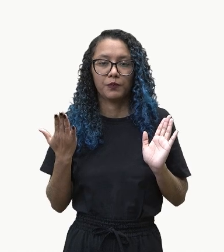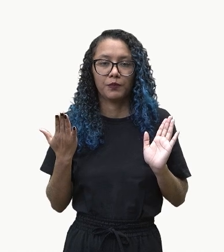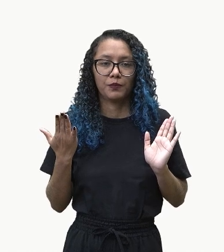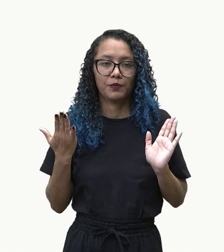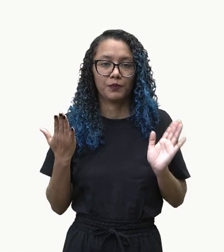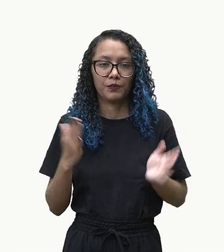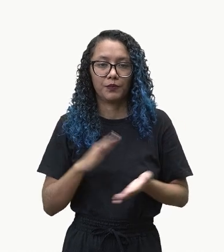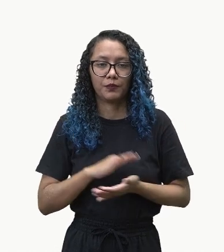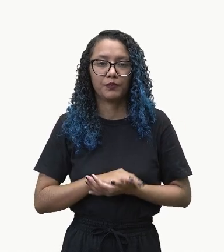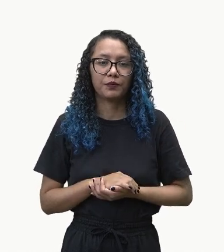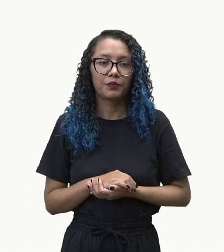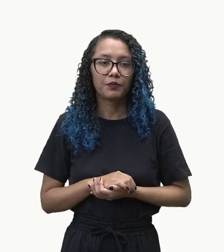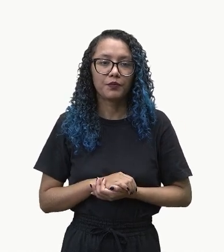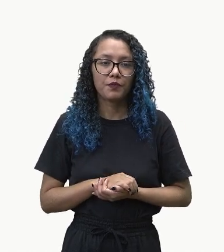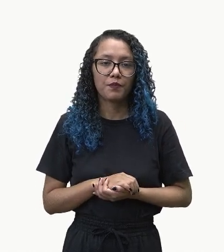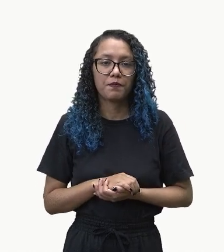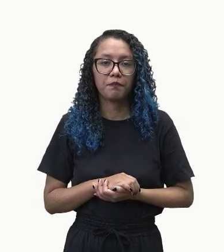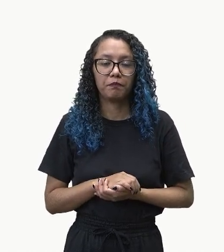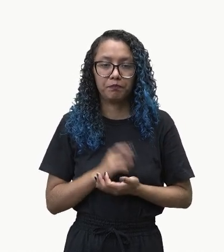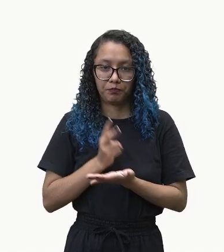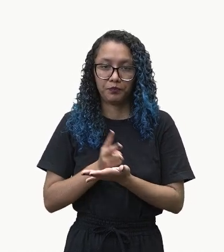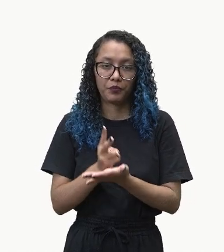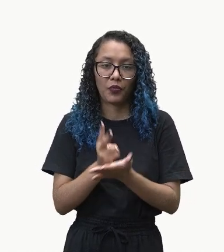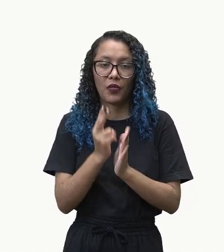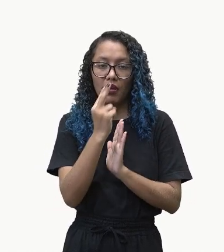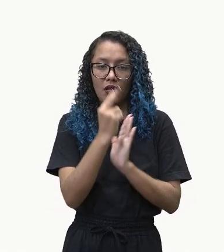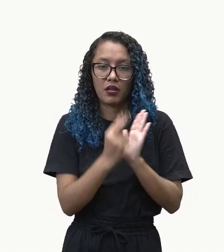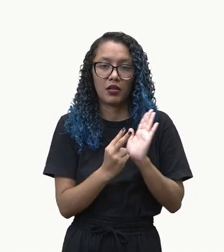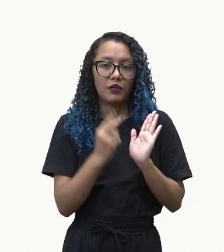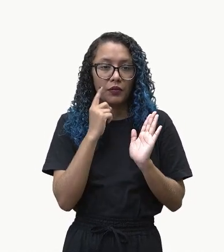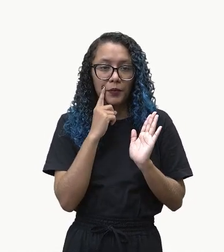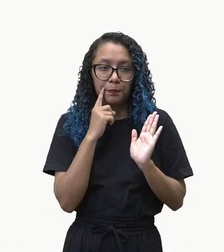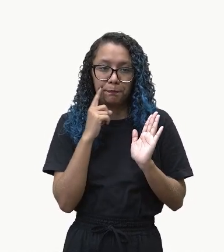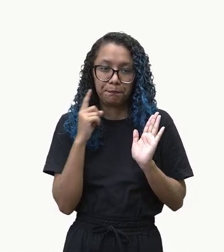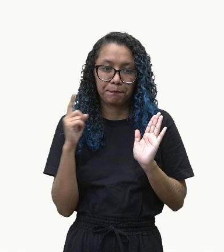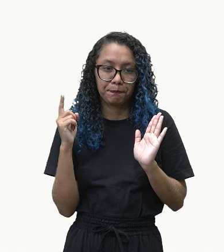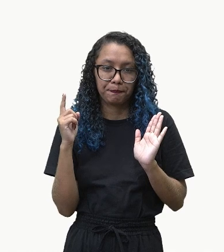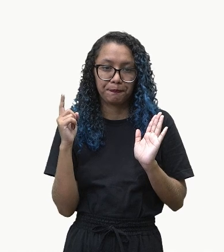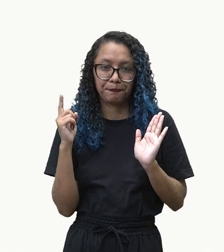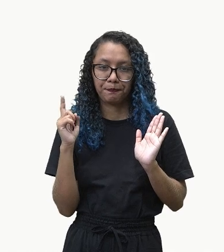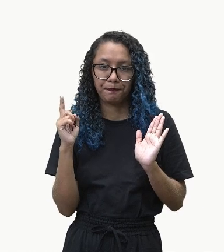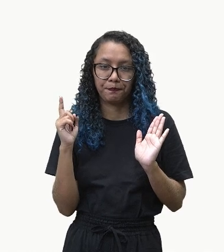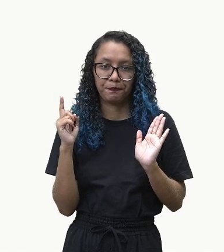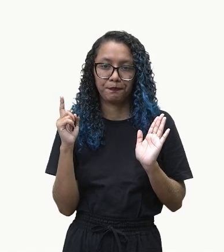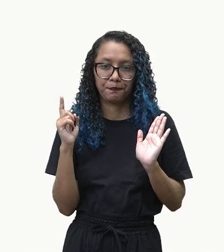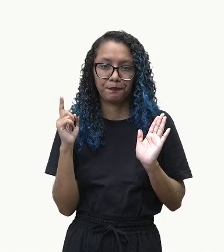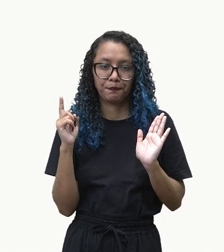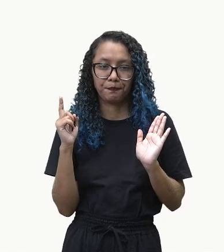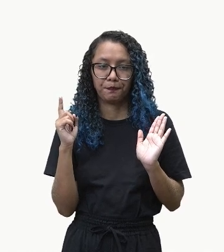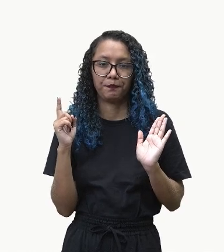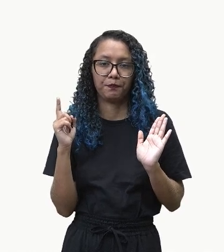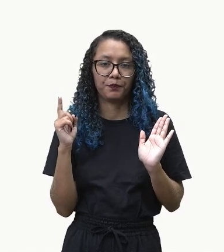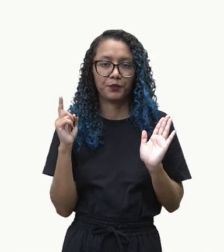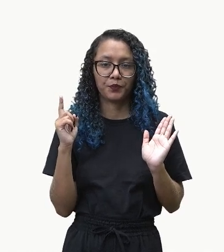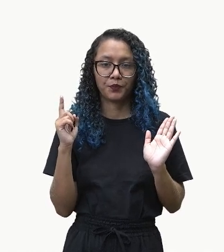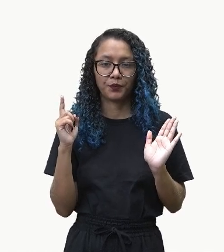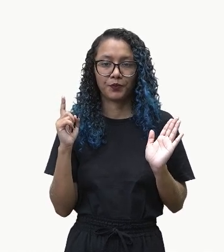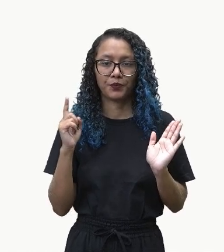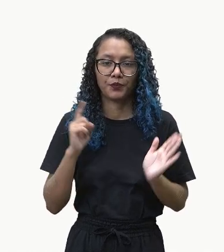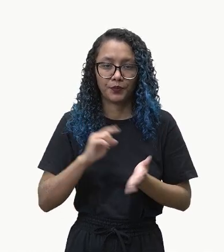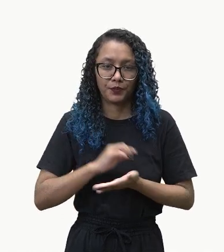e completa, generar uma compreensão profunda, utilizando uma combinação